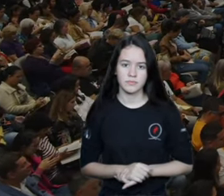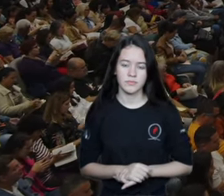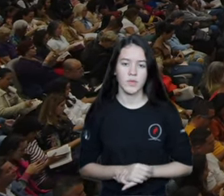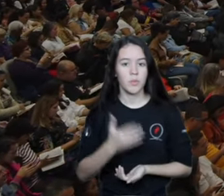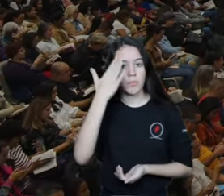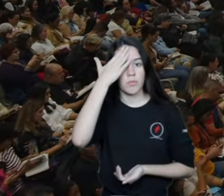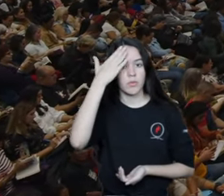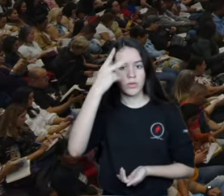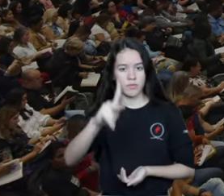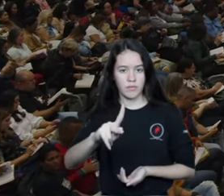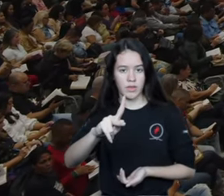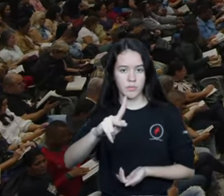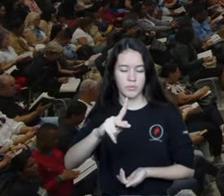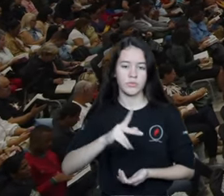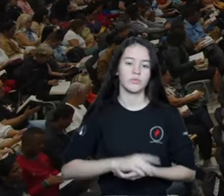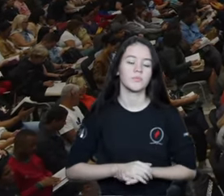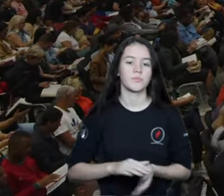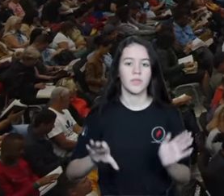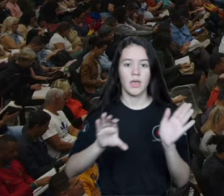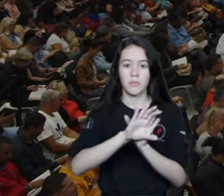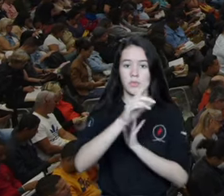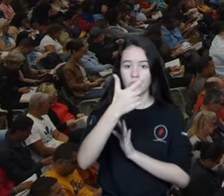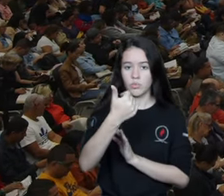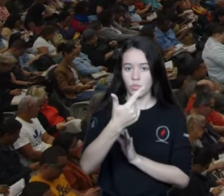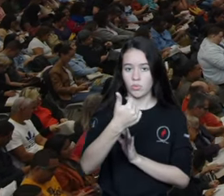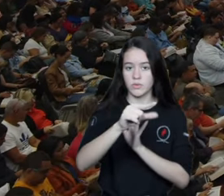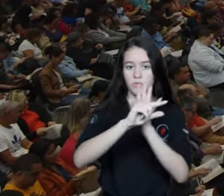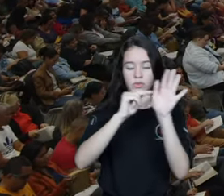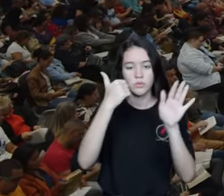provérbios 12:15